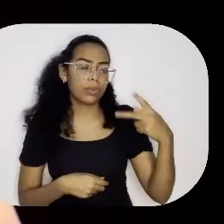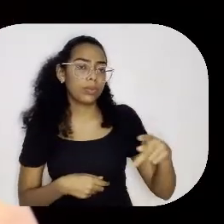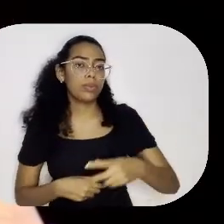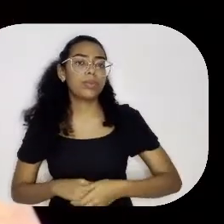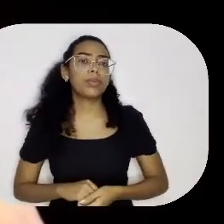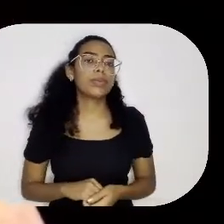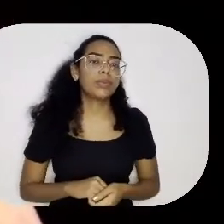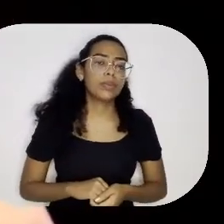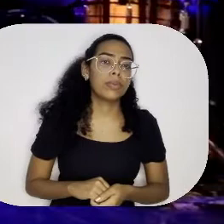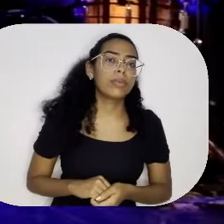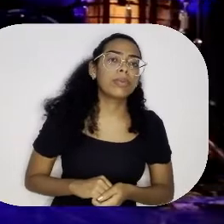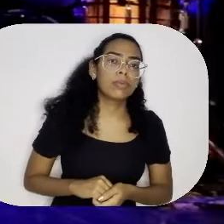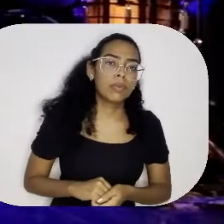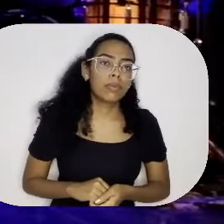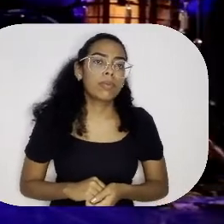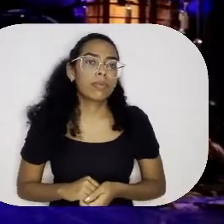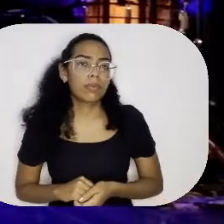igualzinho ao seu,